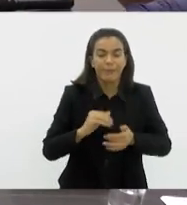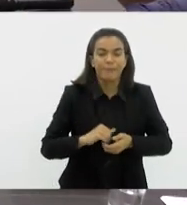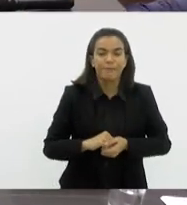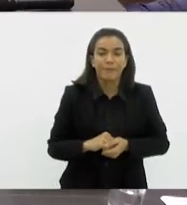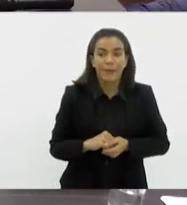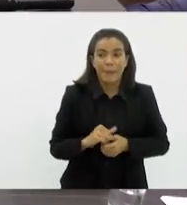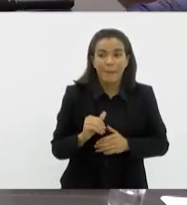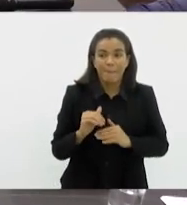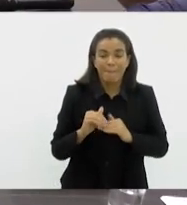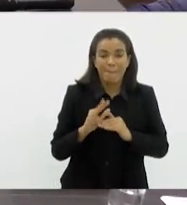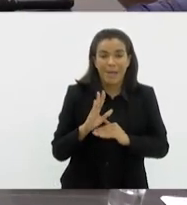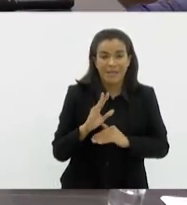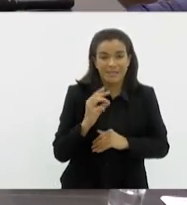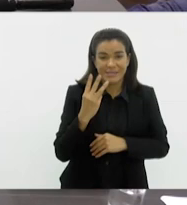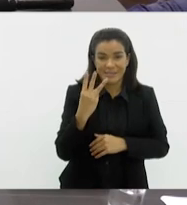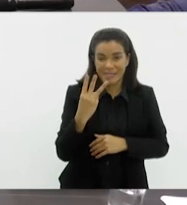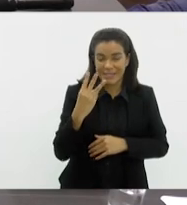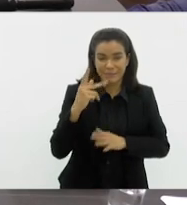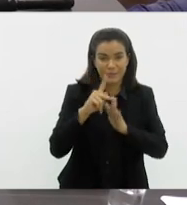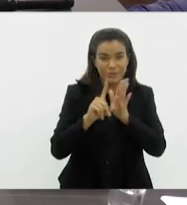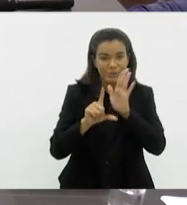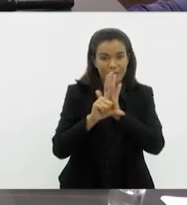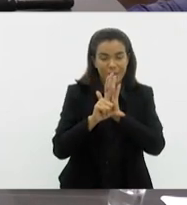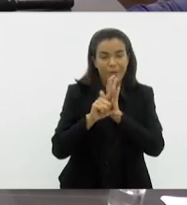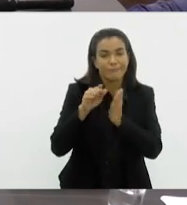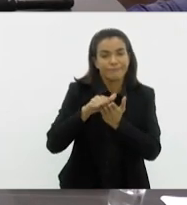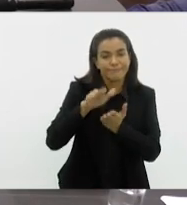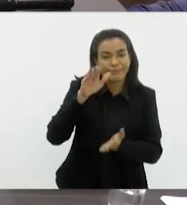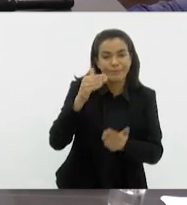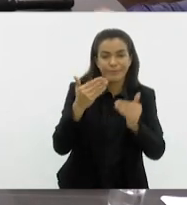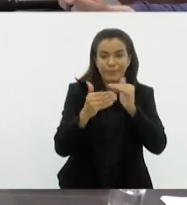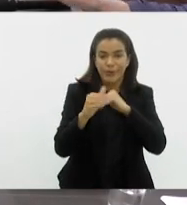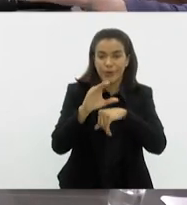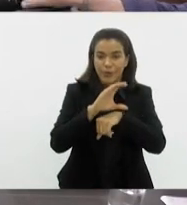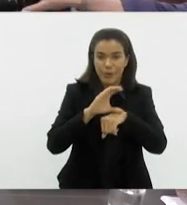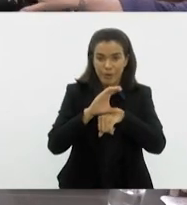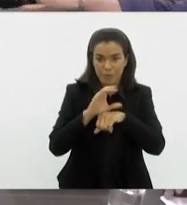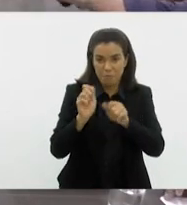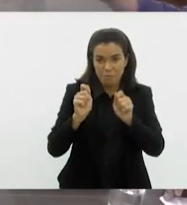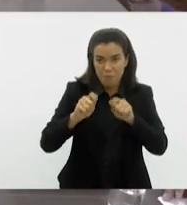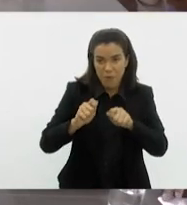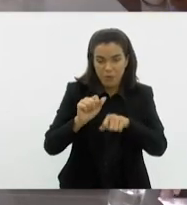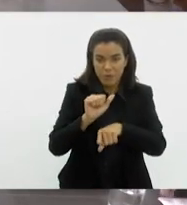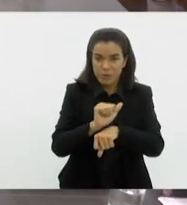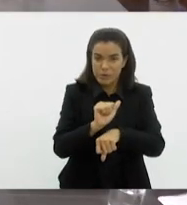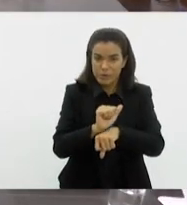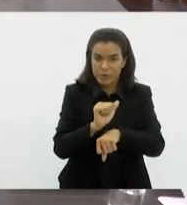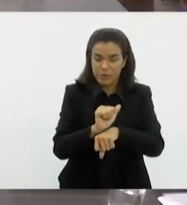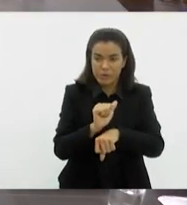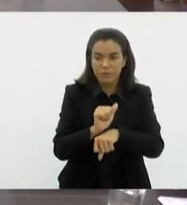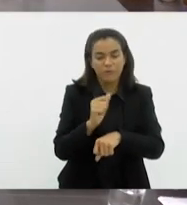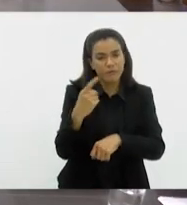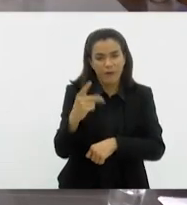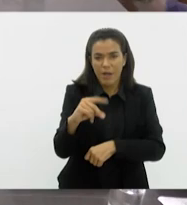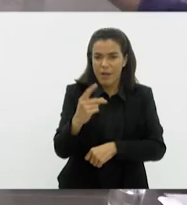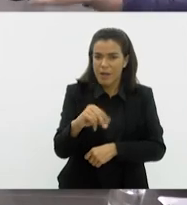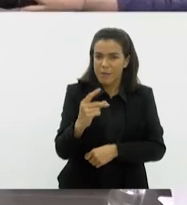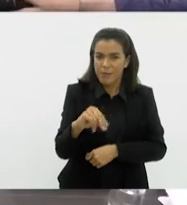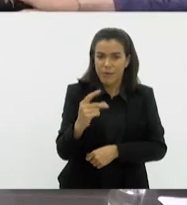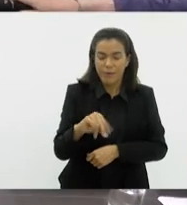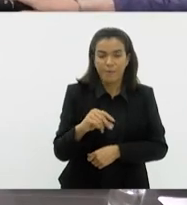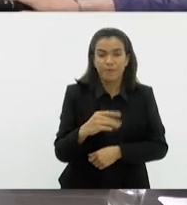mais 3 projetos só para ir ao bloco das inconstitucionalidades. Se Vossas Excelências puderem aguardar, a gente fazia só os 3. Vamos lá.